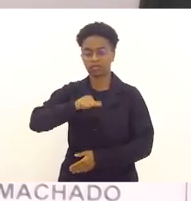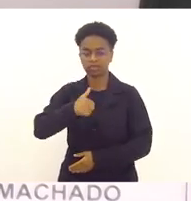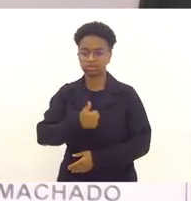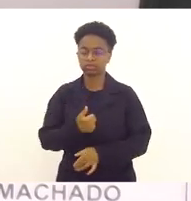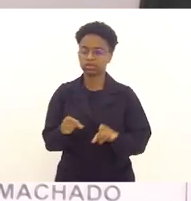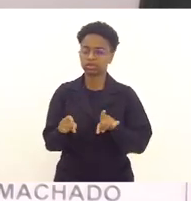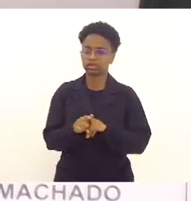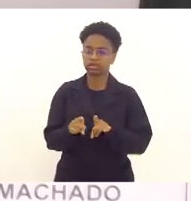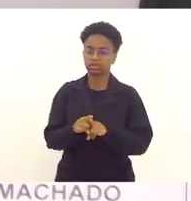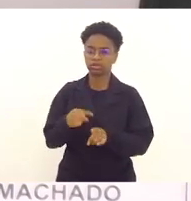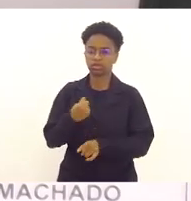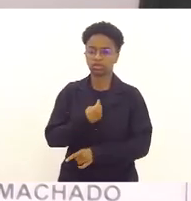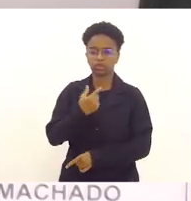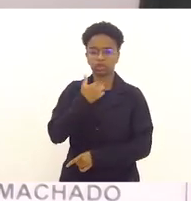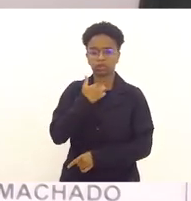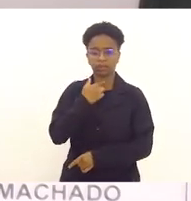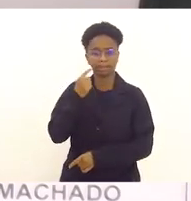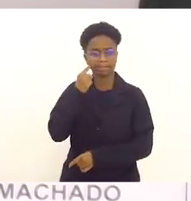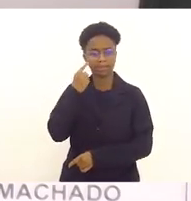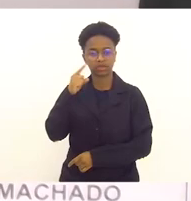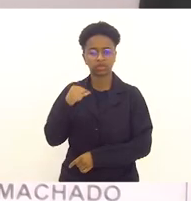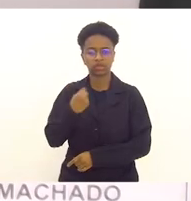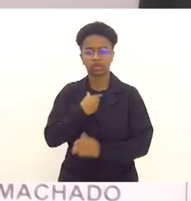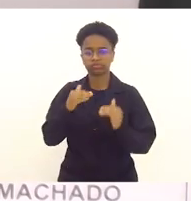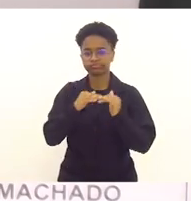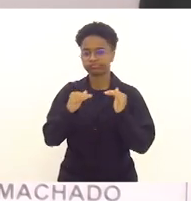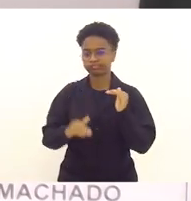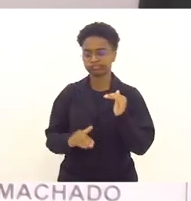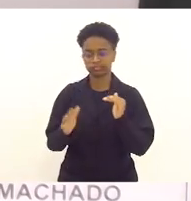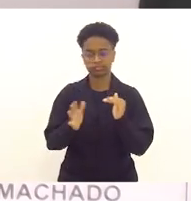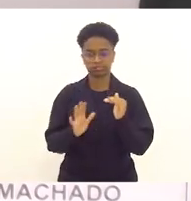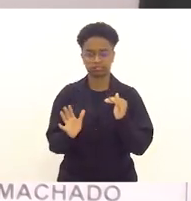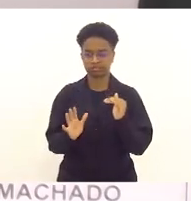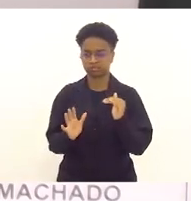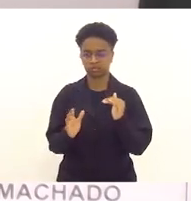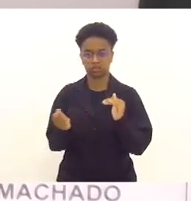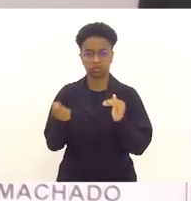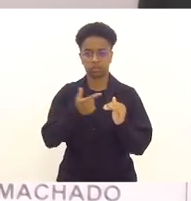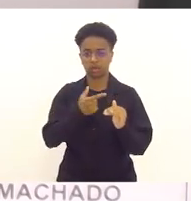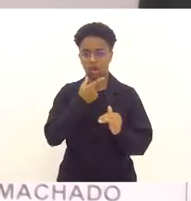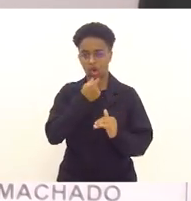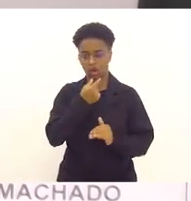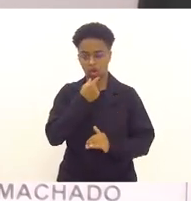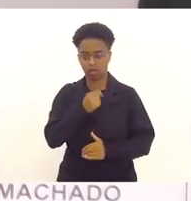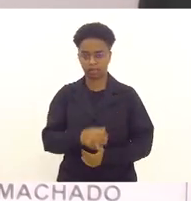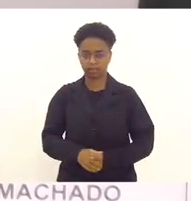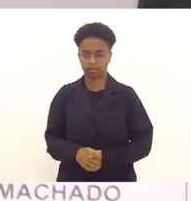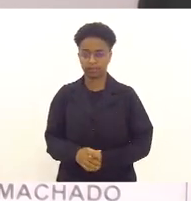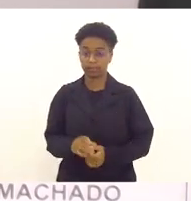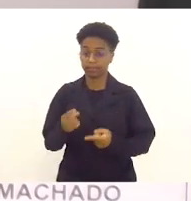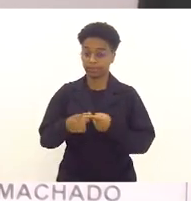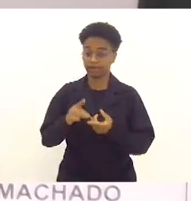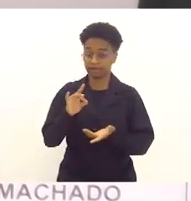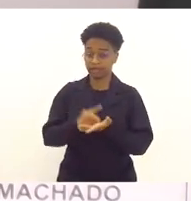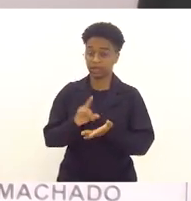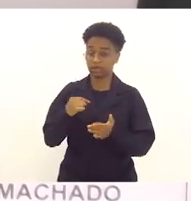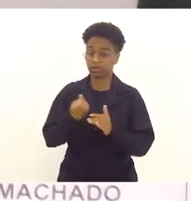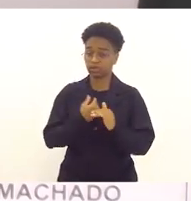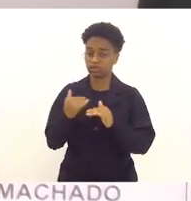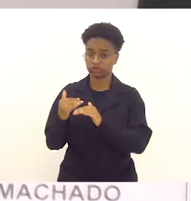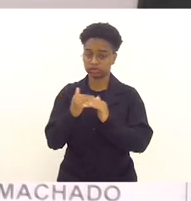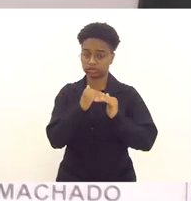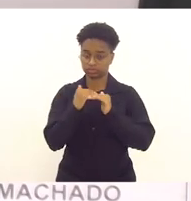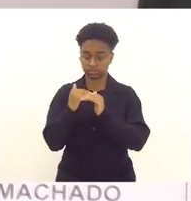achemos que nós temos somos menores que os homens porque na realidade nós somos iguais